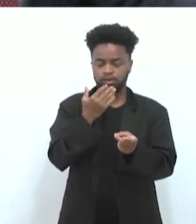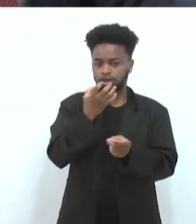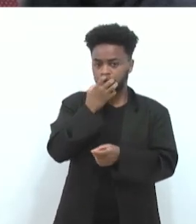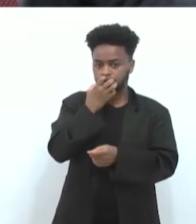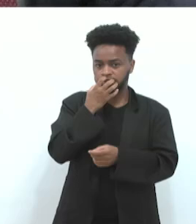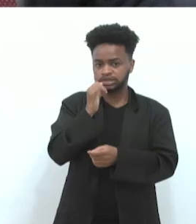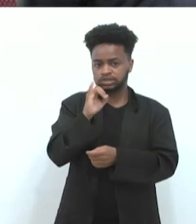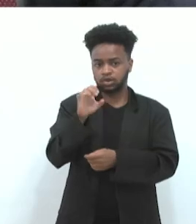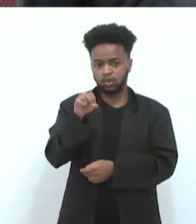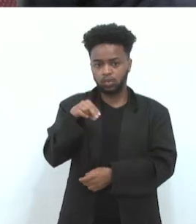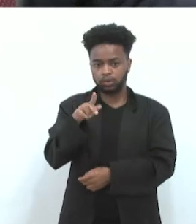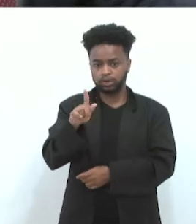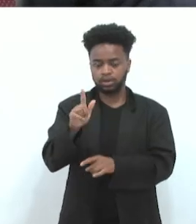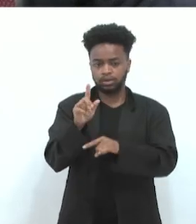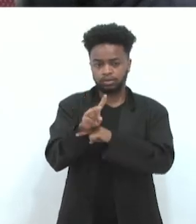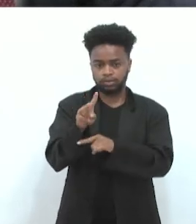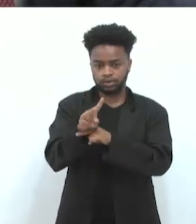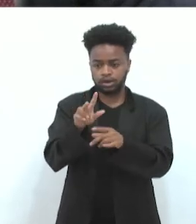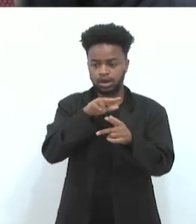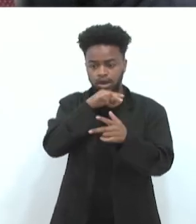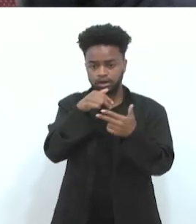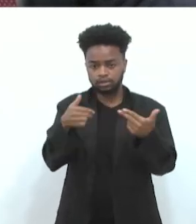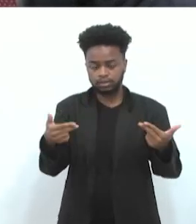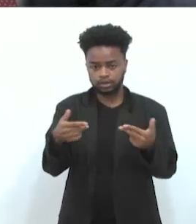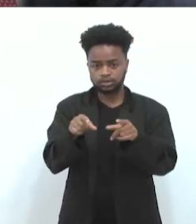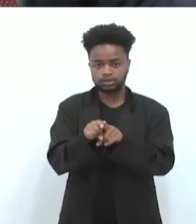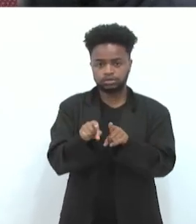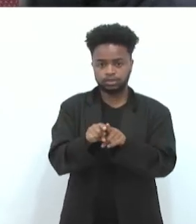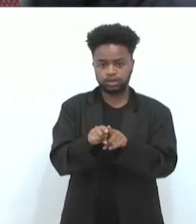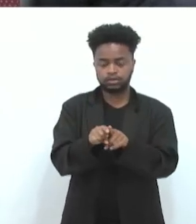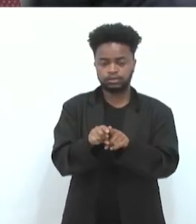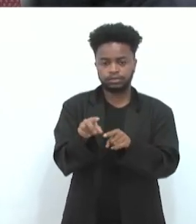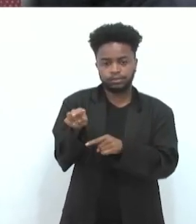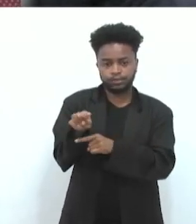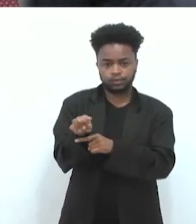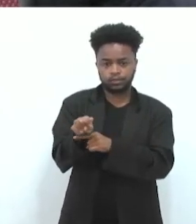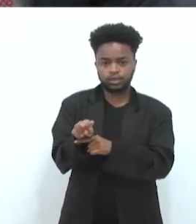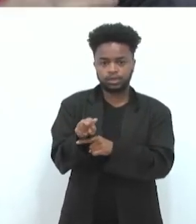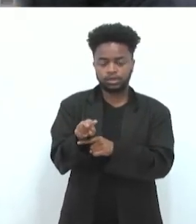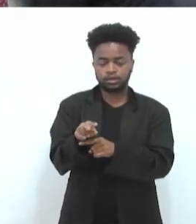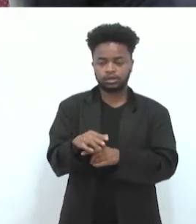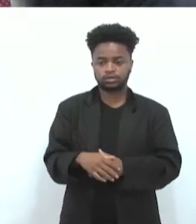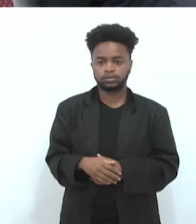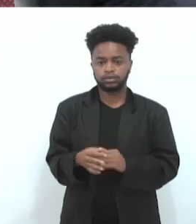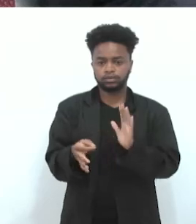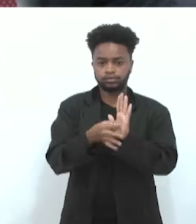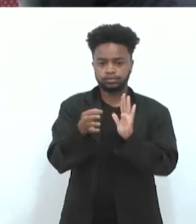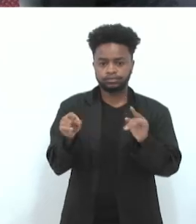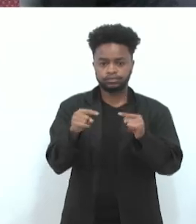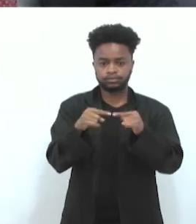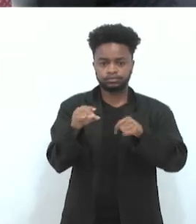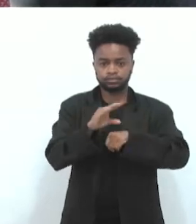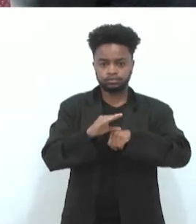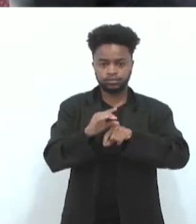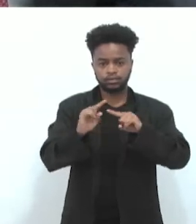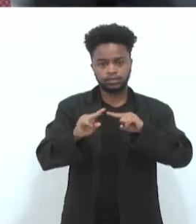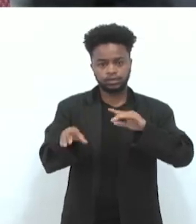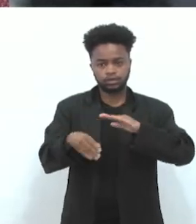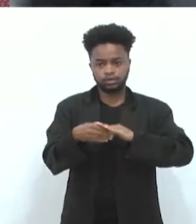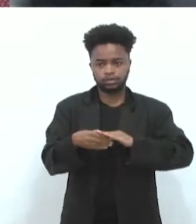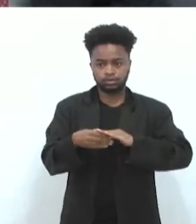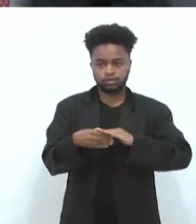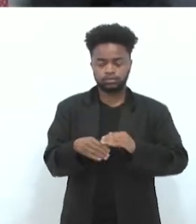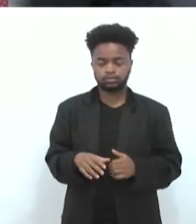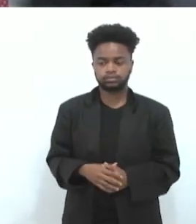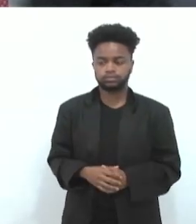animal e protetores dos animais. O parecer é pela constitucionalidade com emendas. É o parecer que